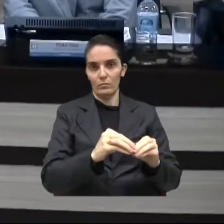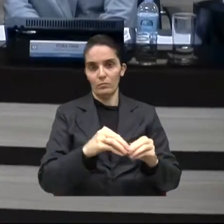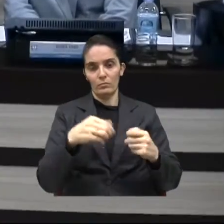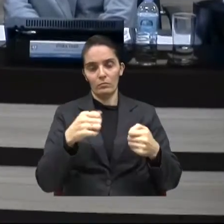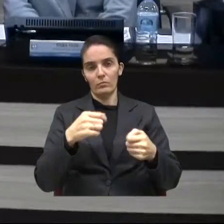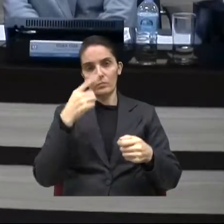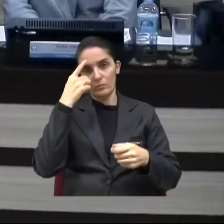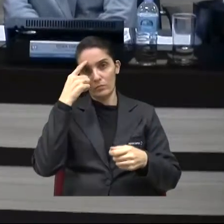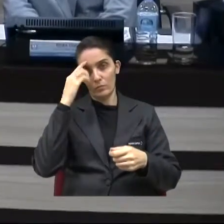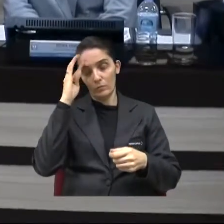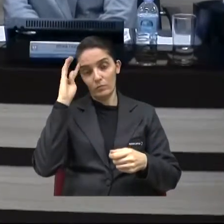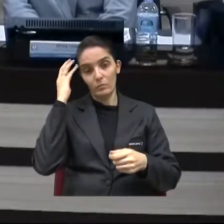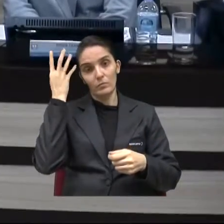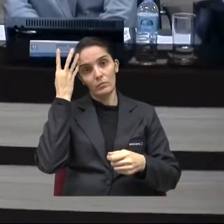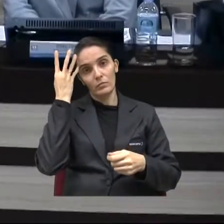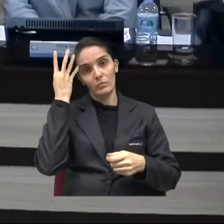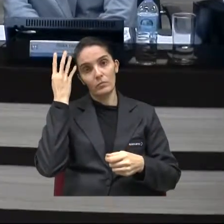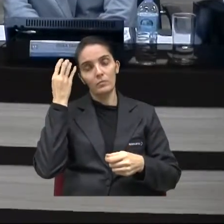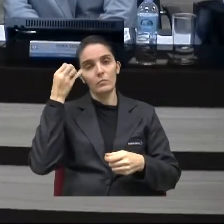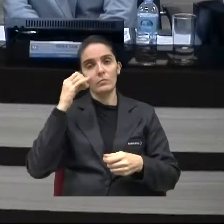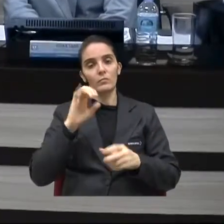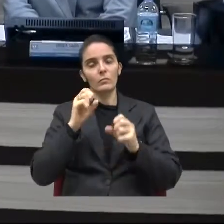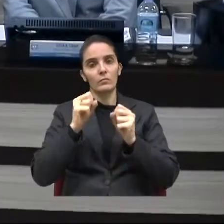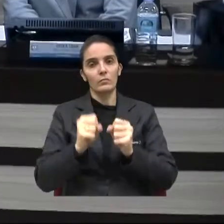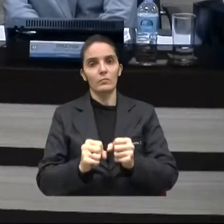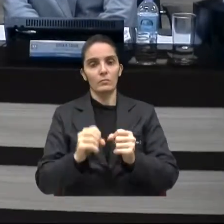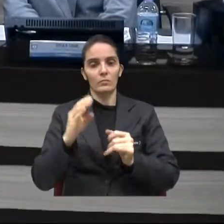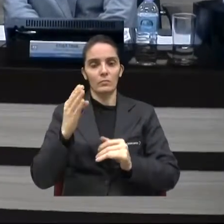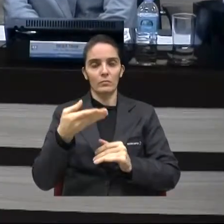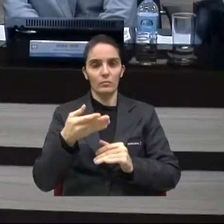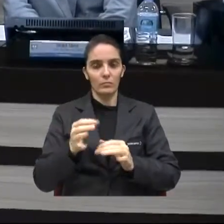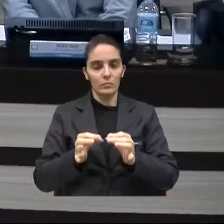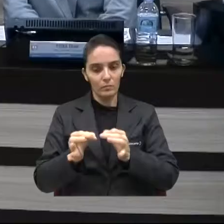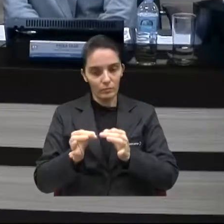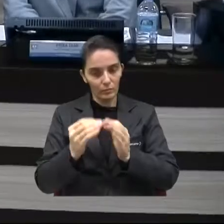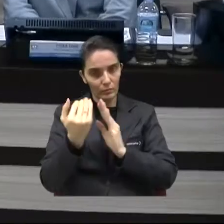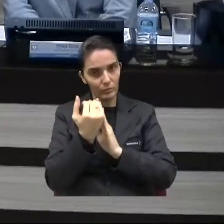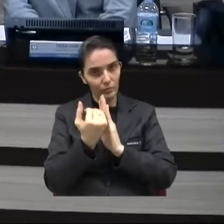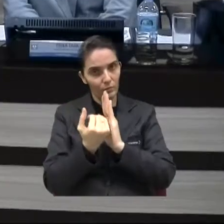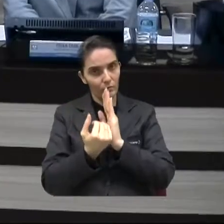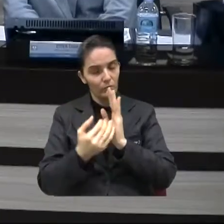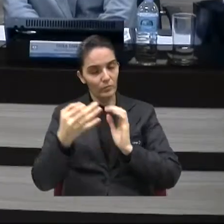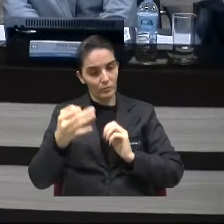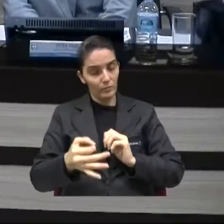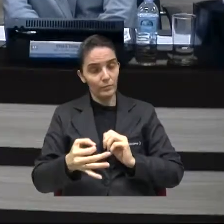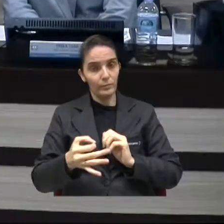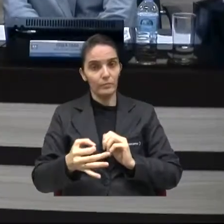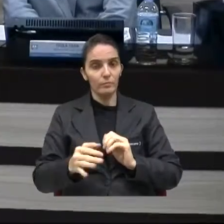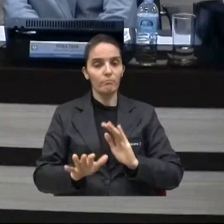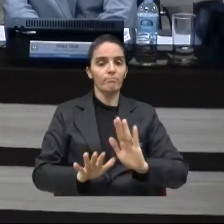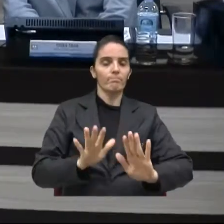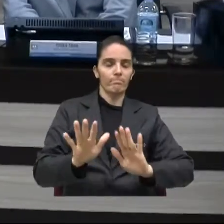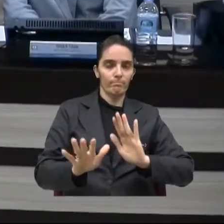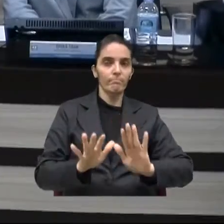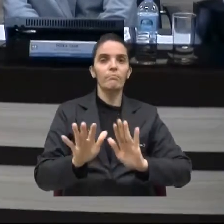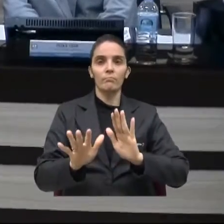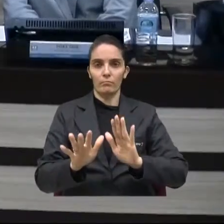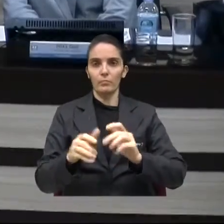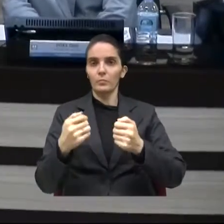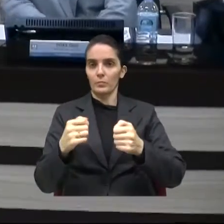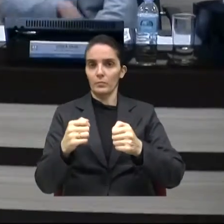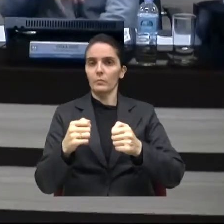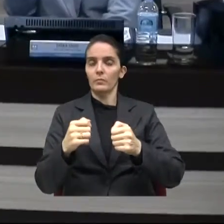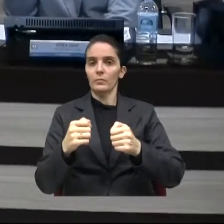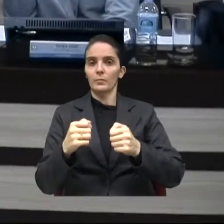numa solução. Então, se puder já fazer tudo ao mesmo tempo, uma programação e um planejamento, esse é o cuidado que a gente teve em